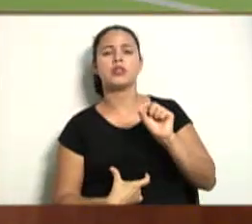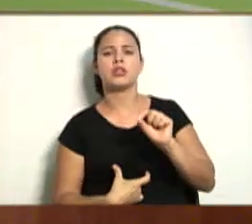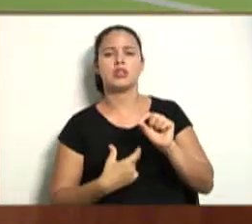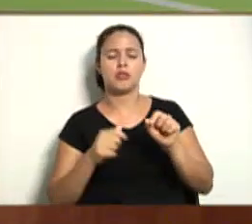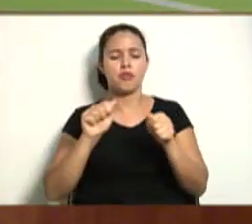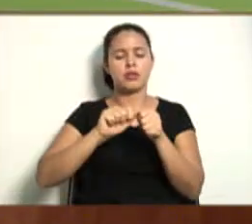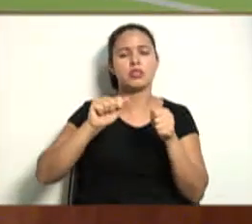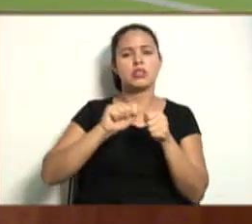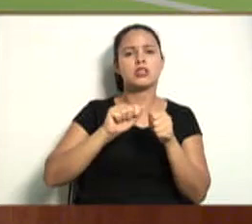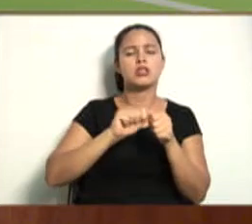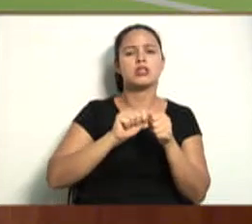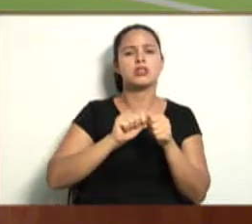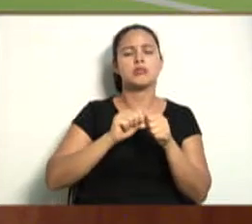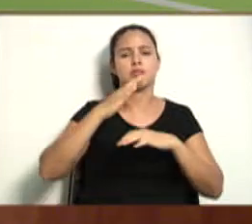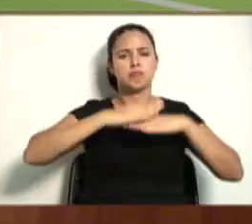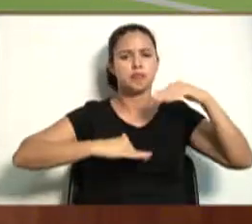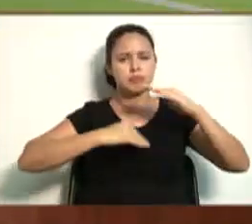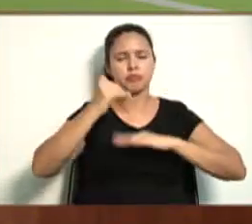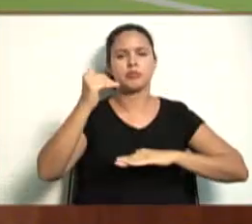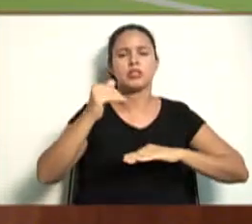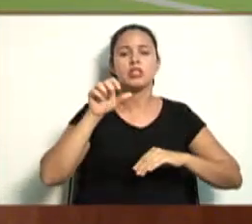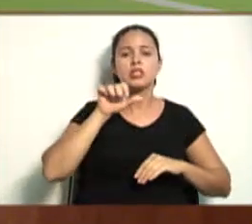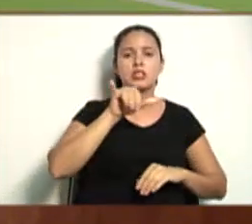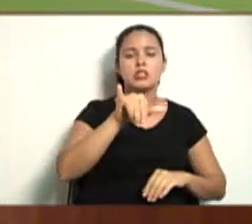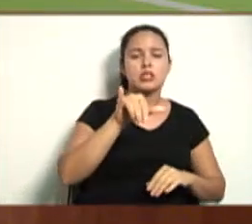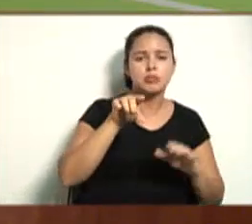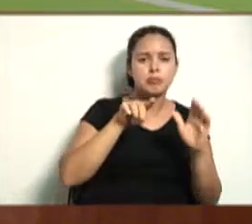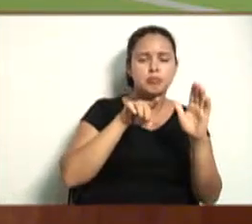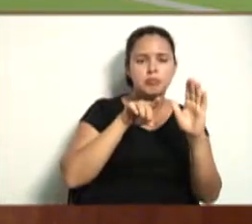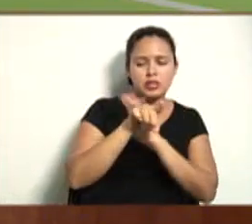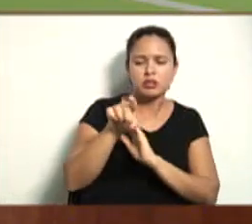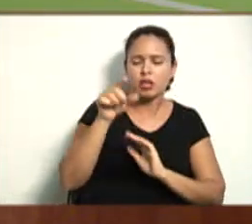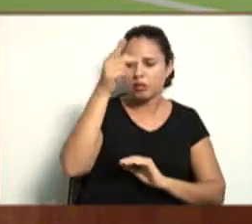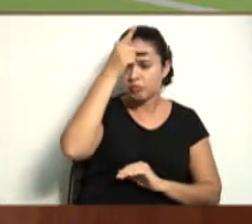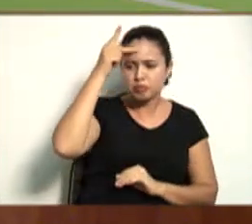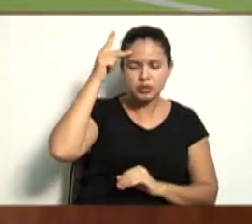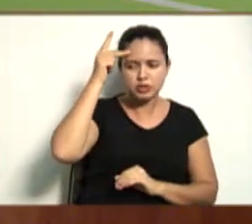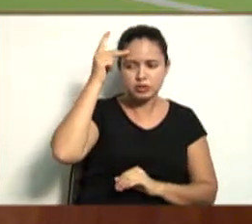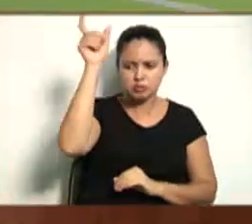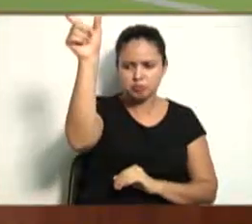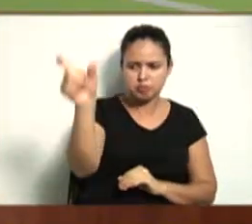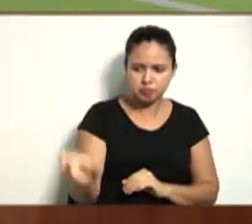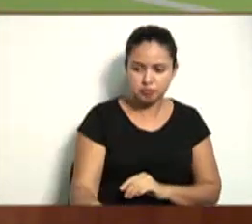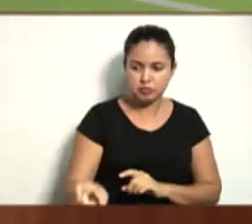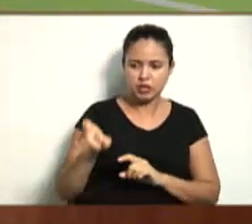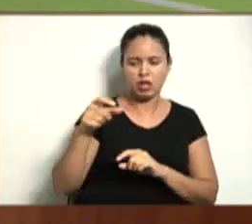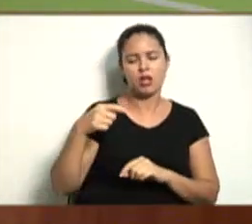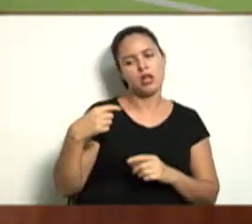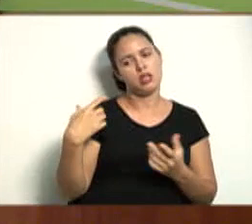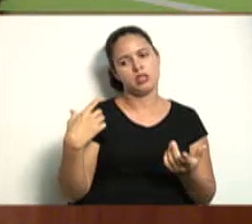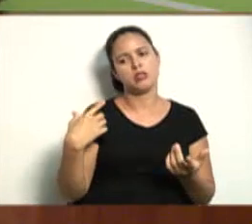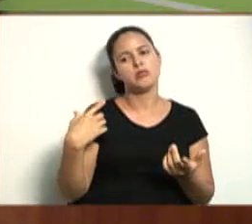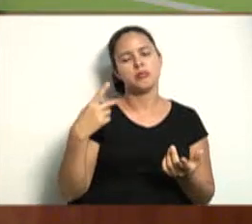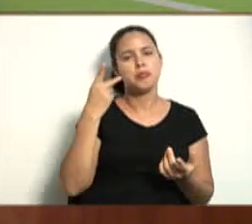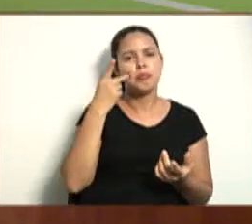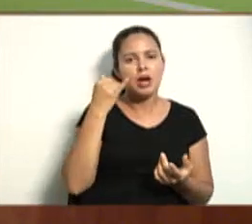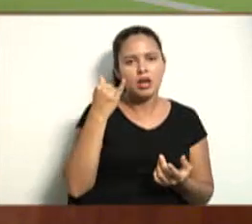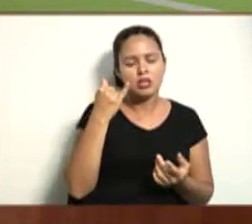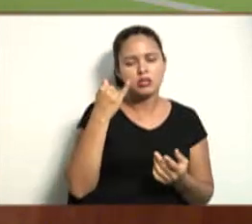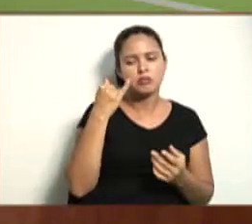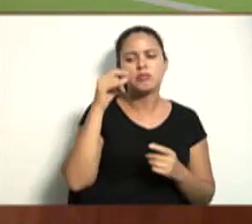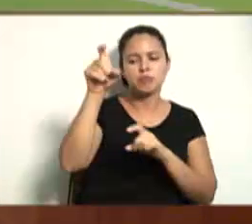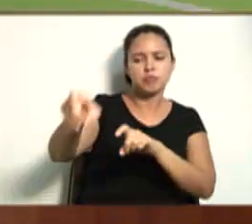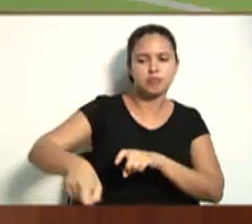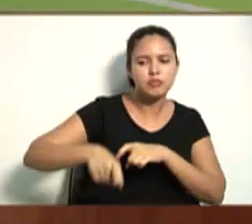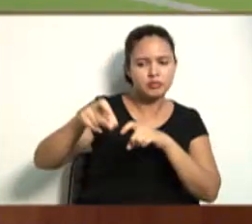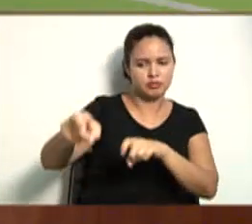que é agricultor, ele vai falar, eu sou agricultor. Ou na sua mãe, ela vai dizer, eu sou dona de casa. Ou se pergunta